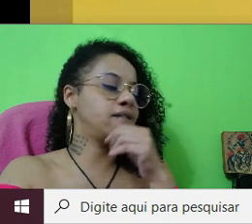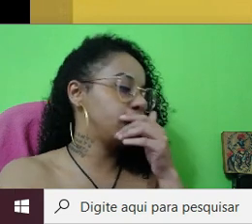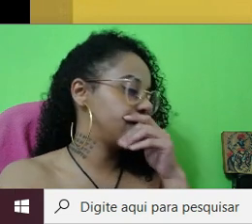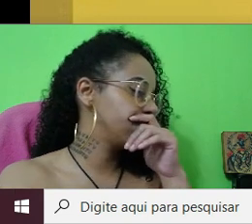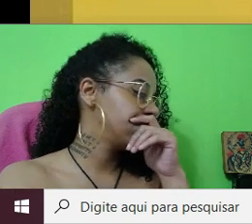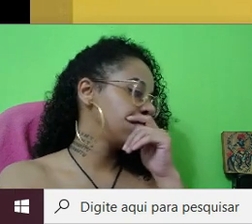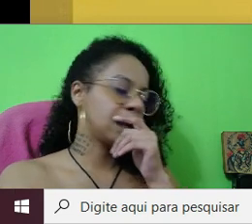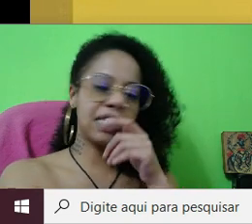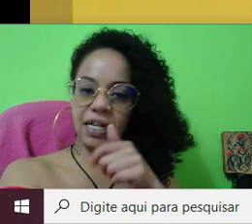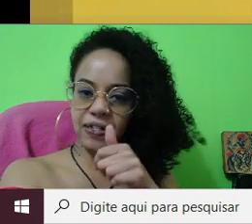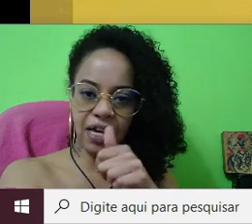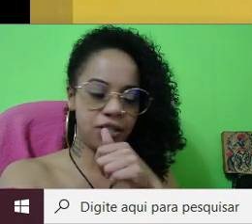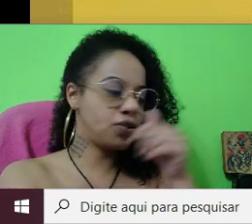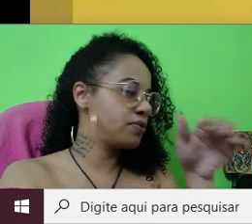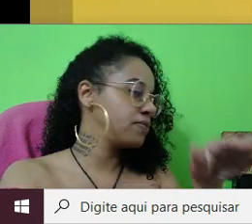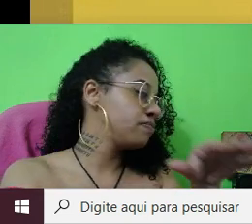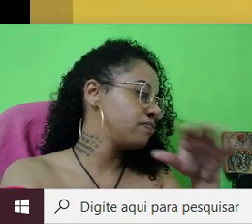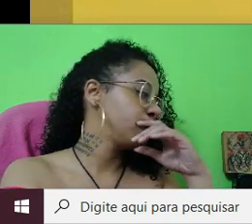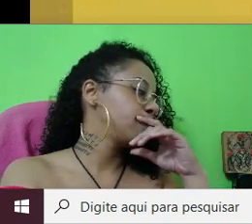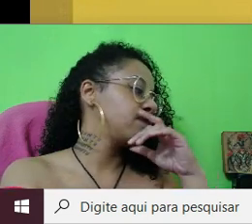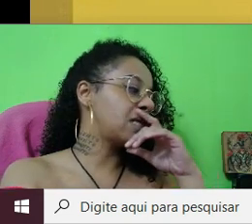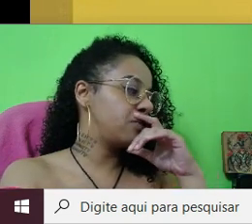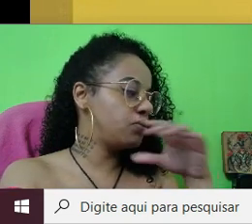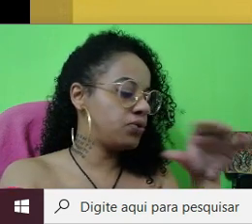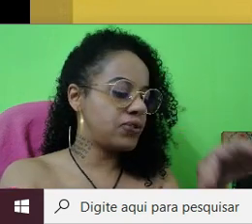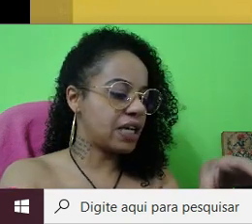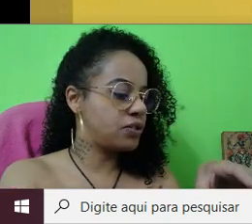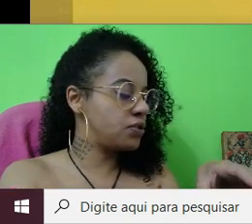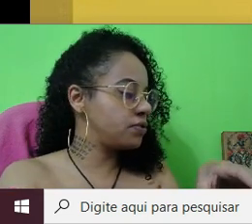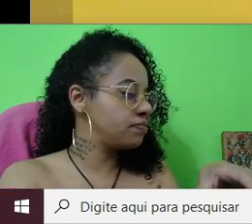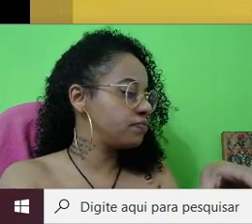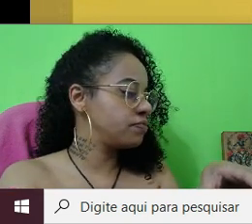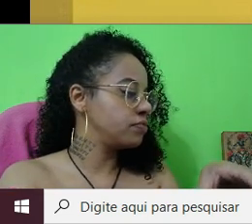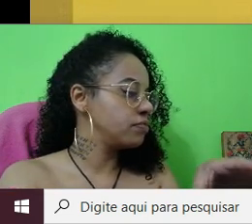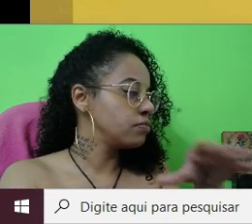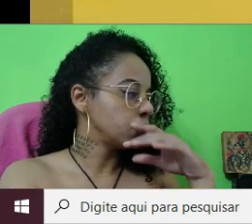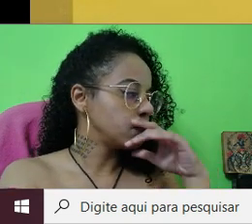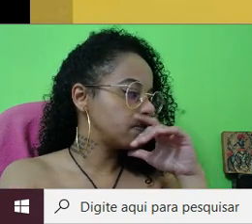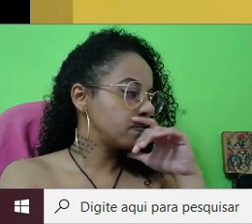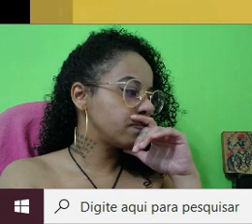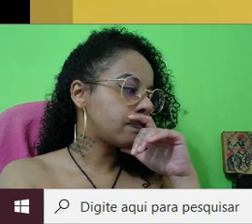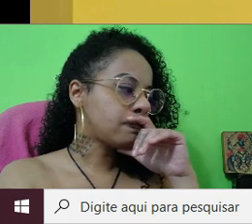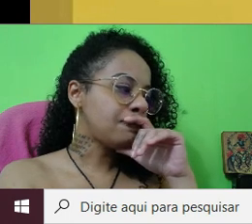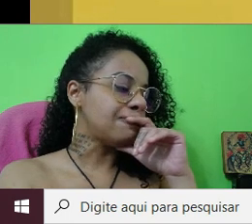quê beleza Tá certo tá tudo certo